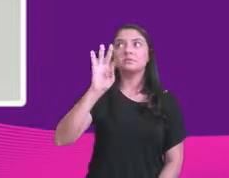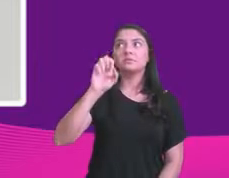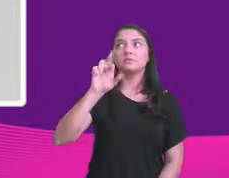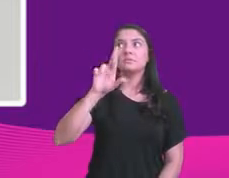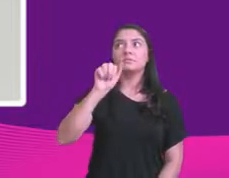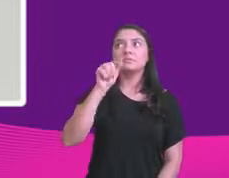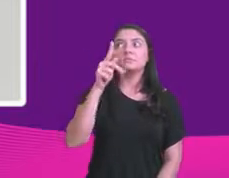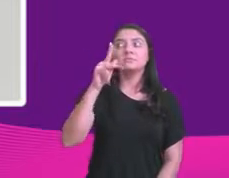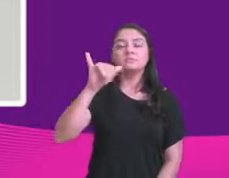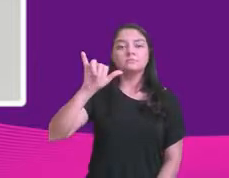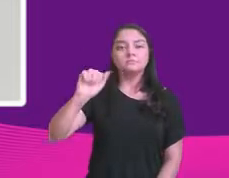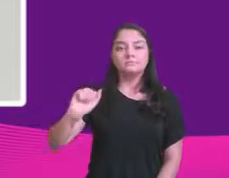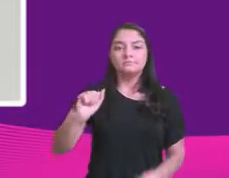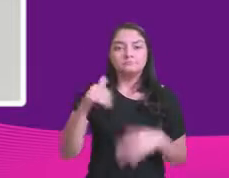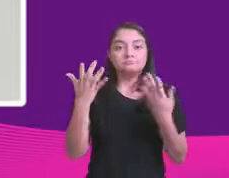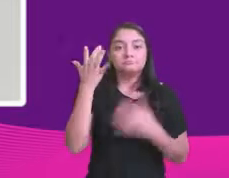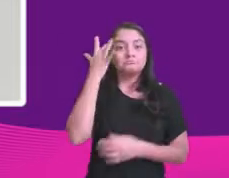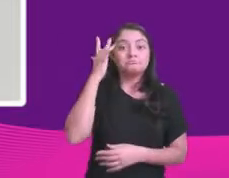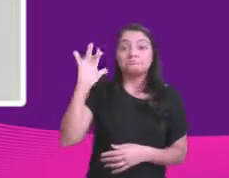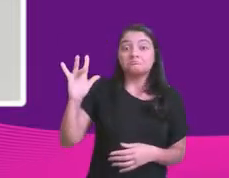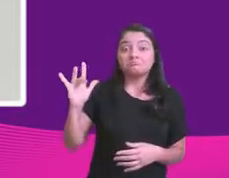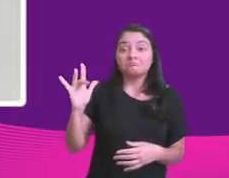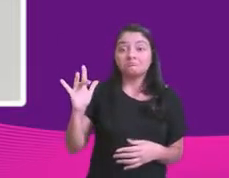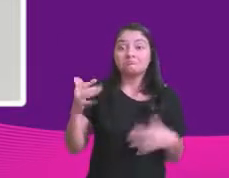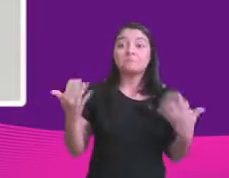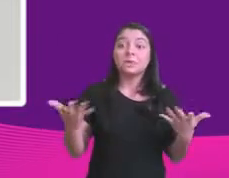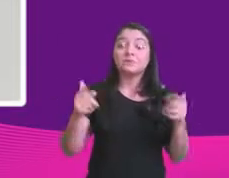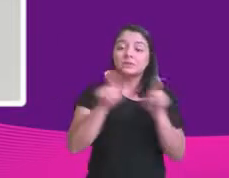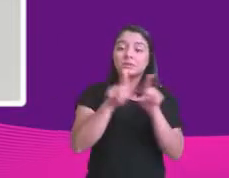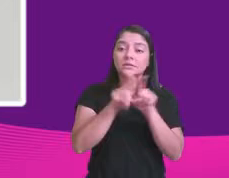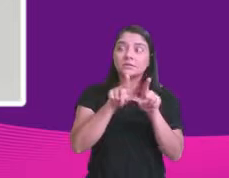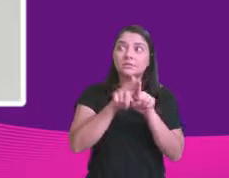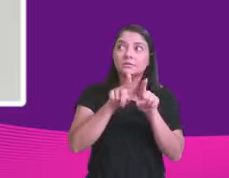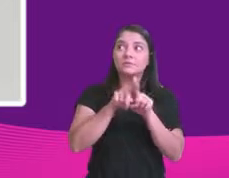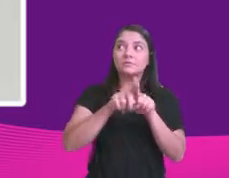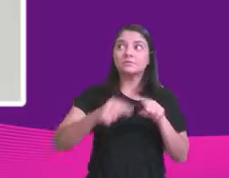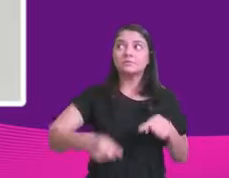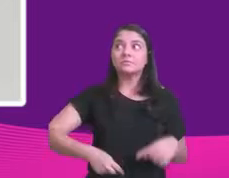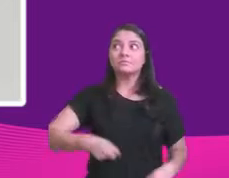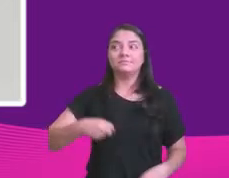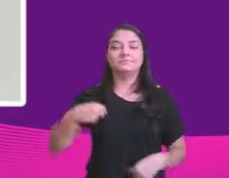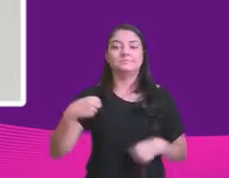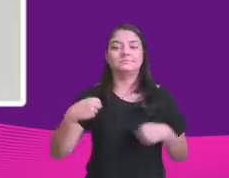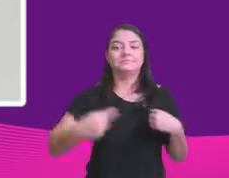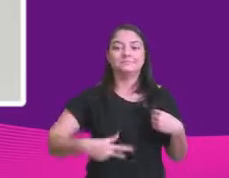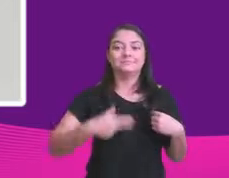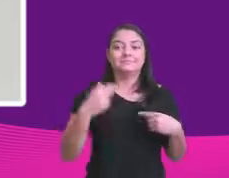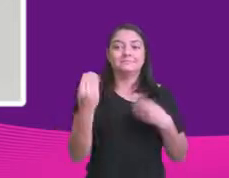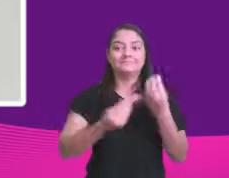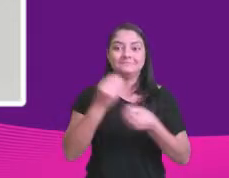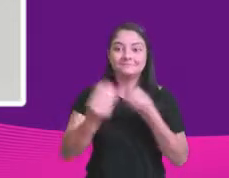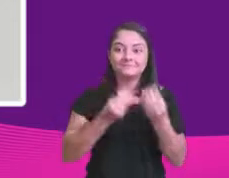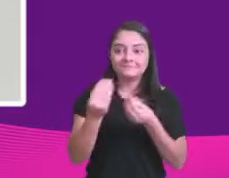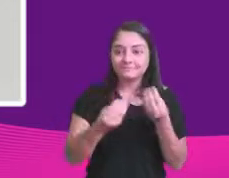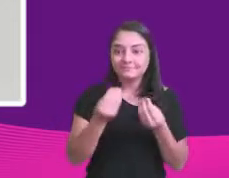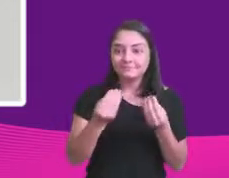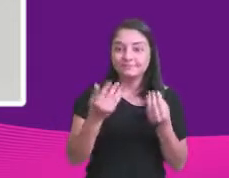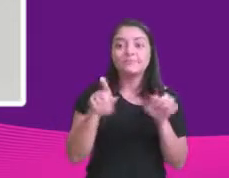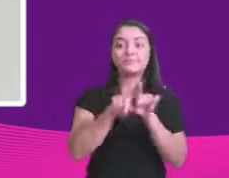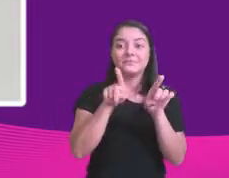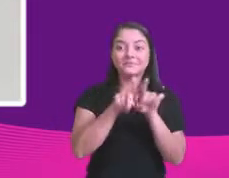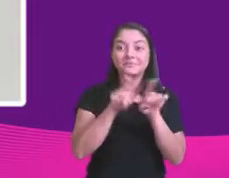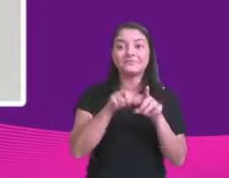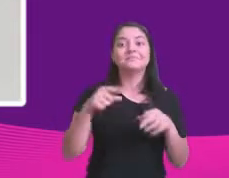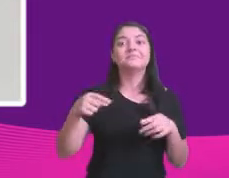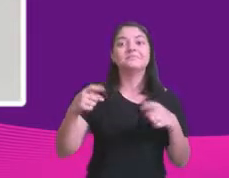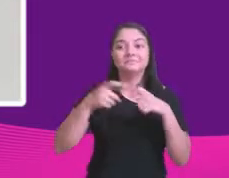só a quimioterapia intraperitoneal. São as mesmas vias, só que você associa ou não a quimioterapia intraperitoneal. E, lógico, o